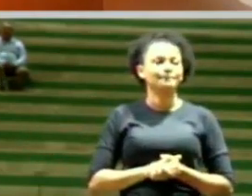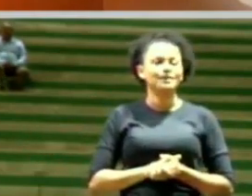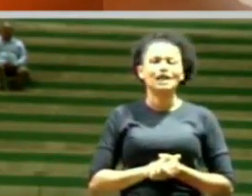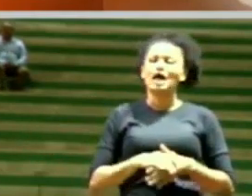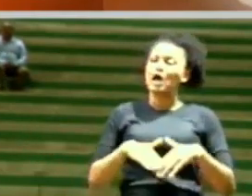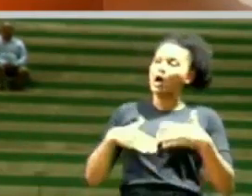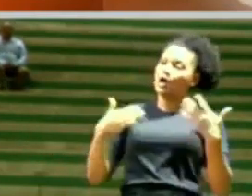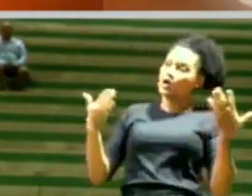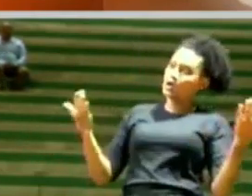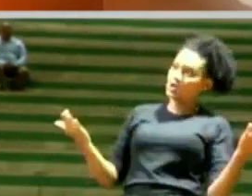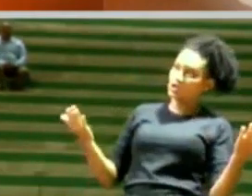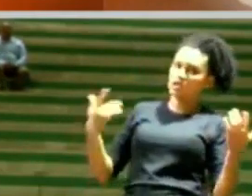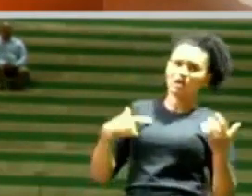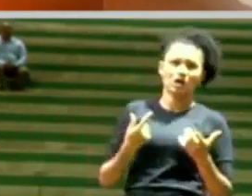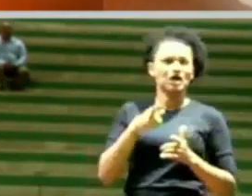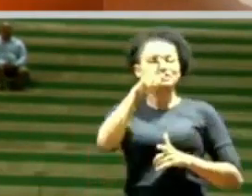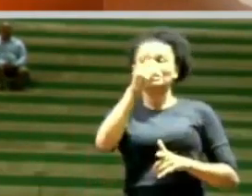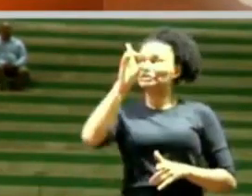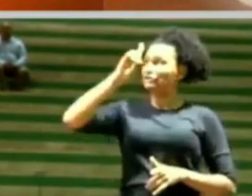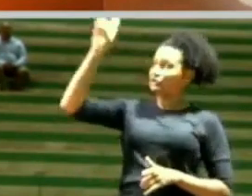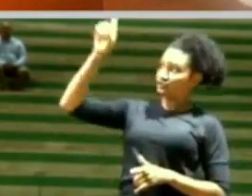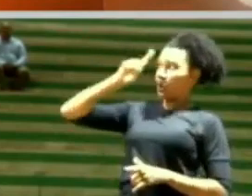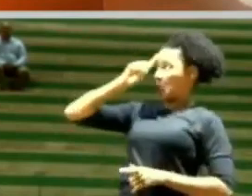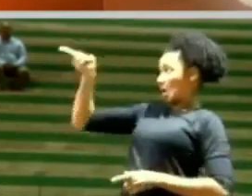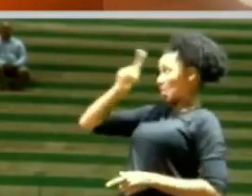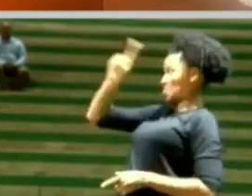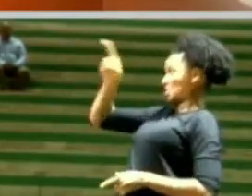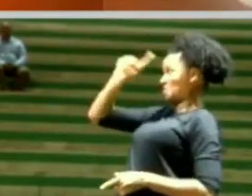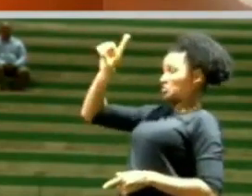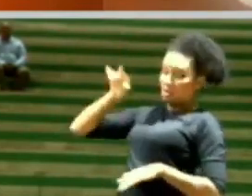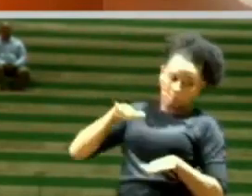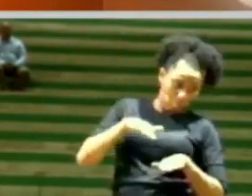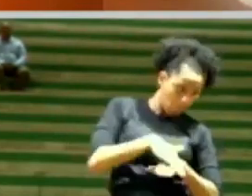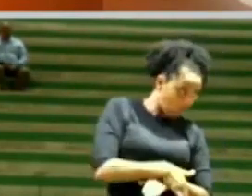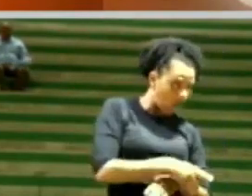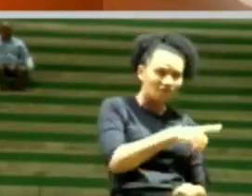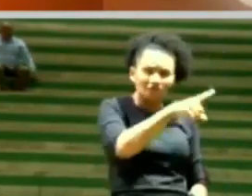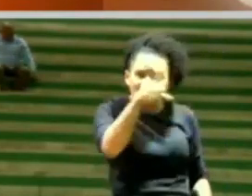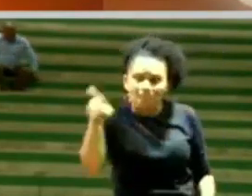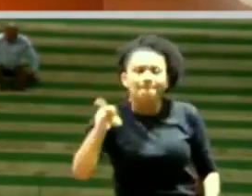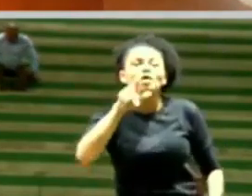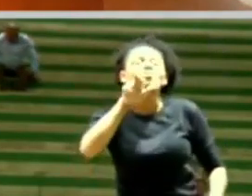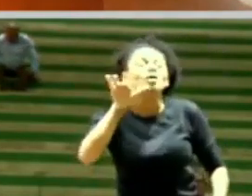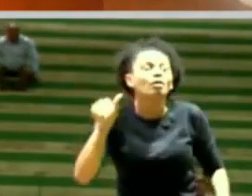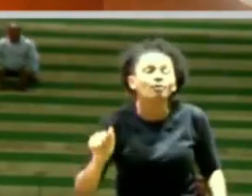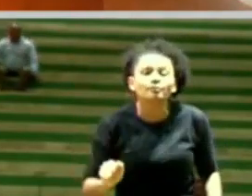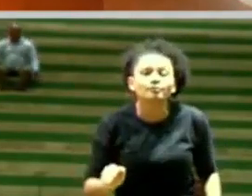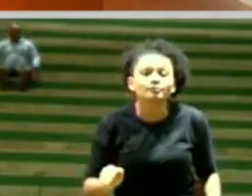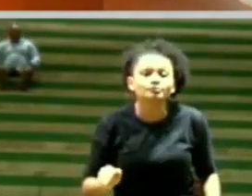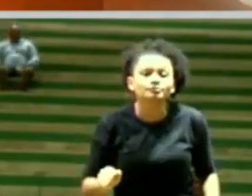Quer dizer agora que quem manipula Deus é você. Ô meu irmão,